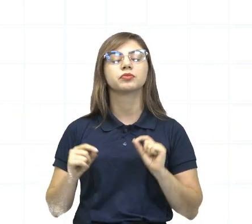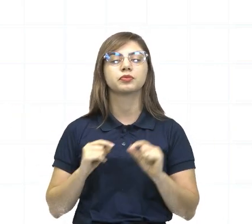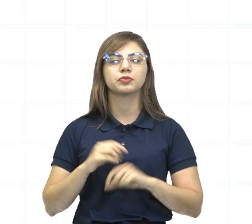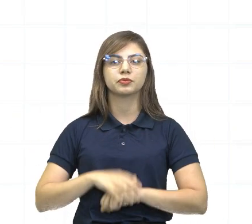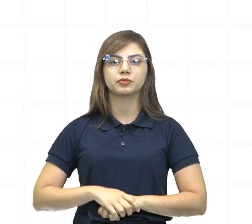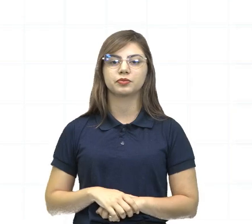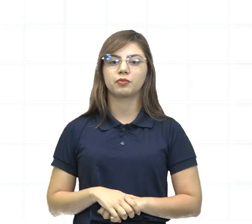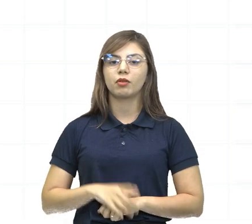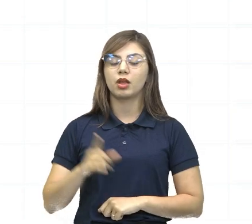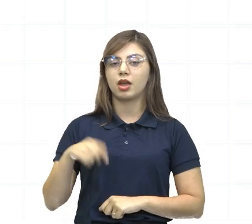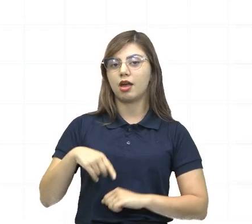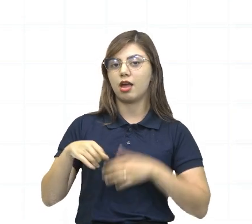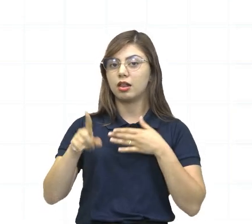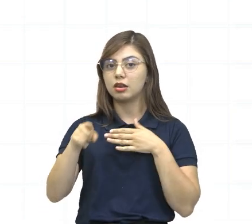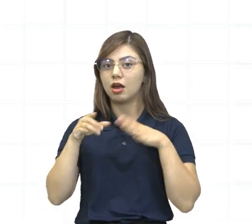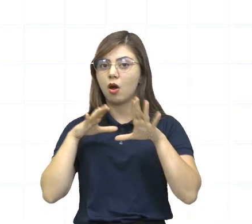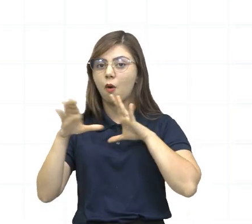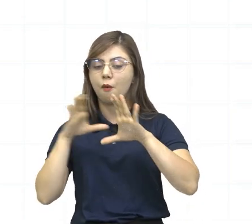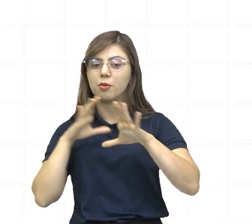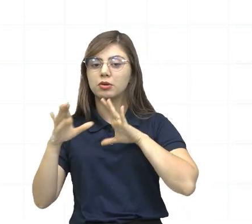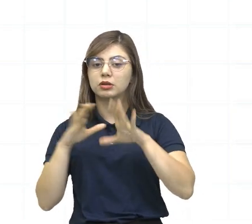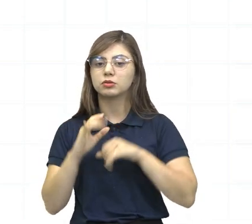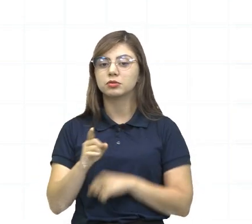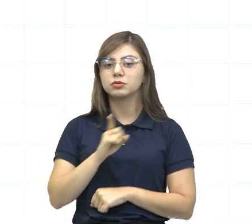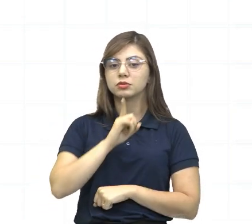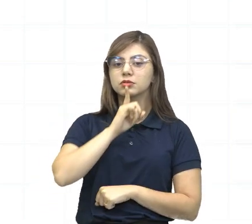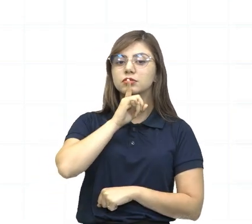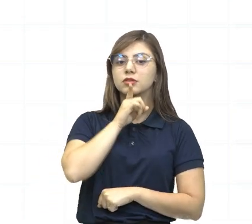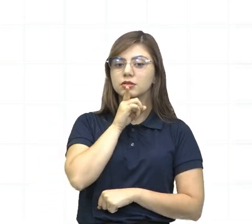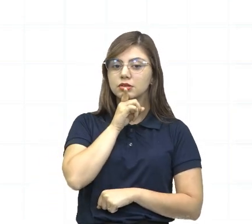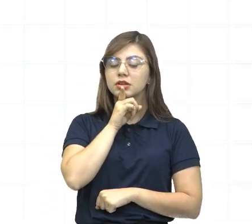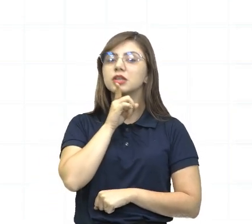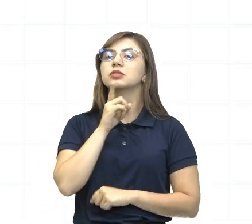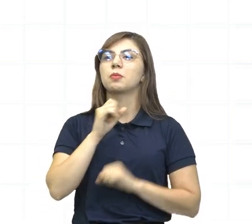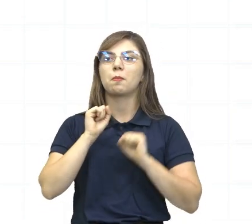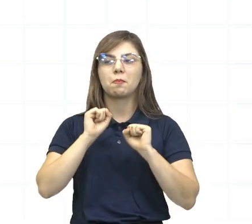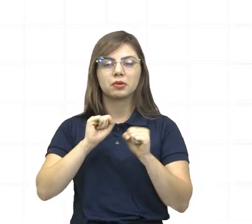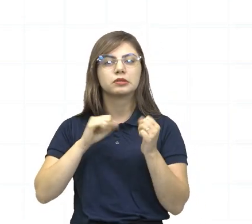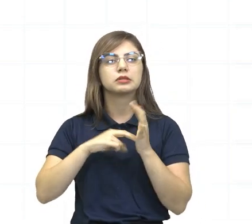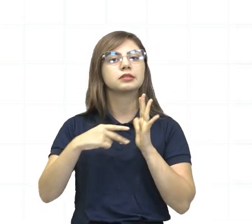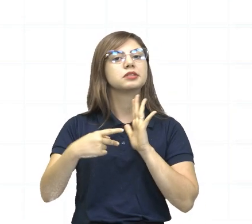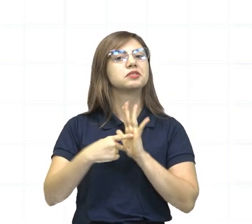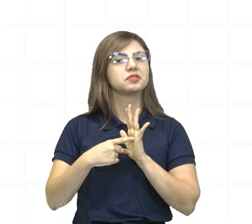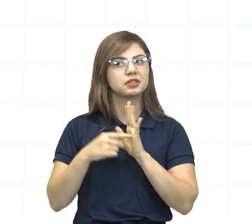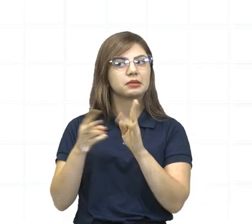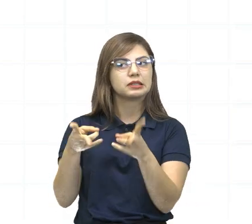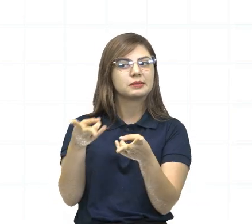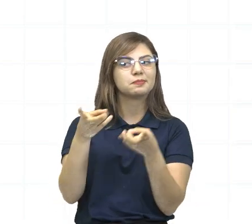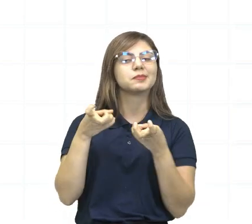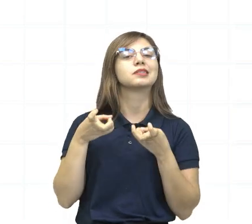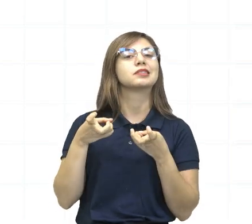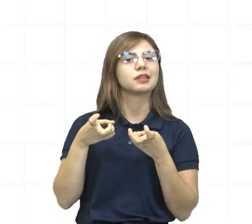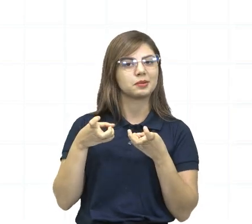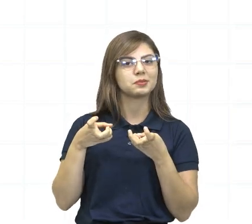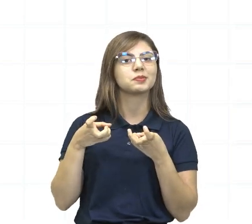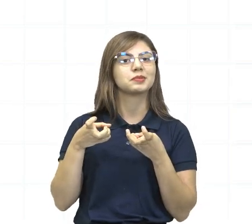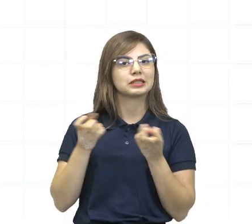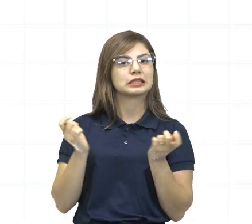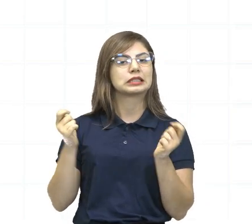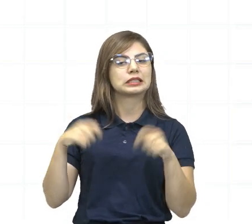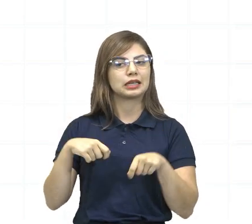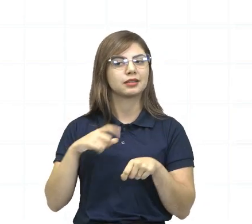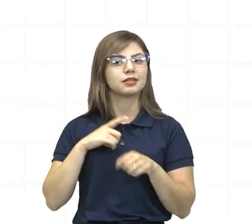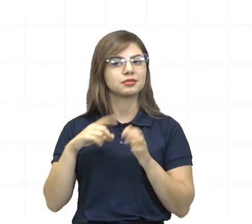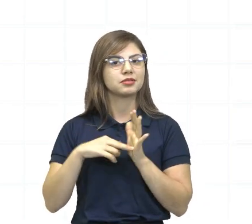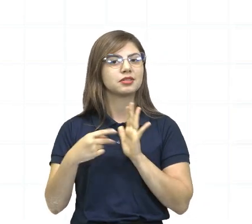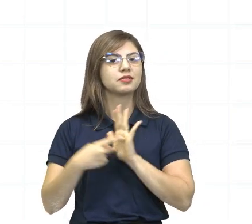de comunicação, o silêncio pode ser cheio de significado, né? Ele pode significar, então,